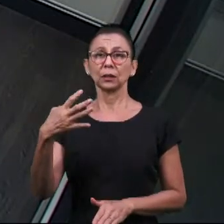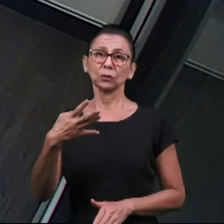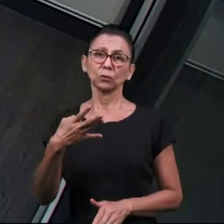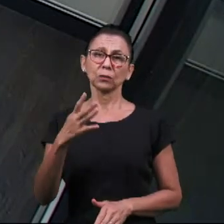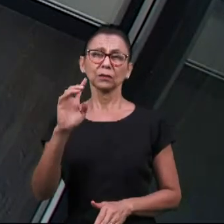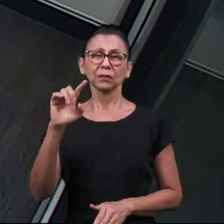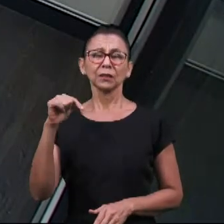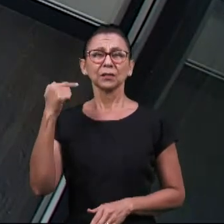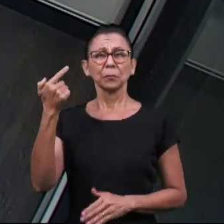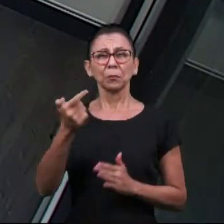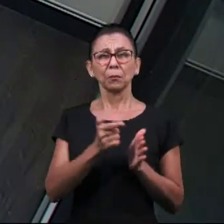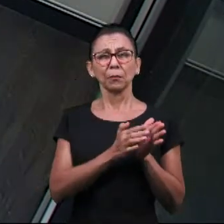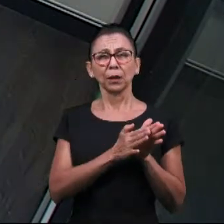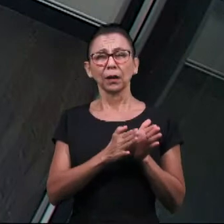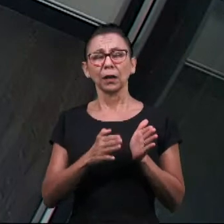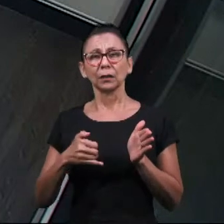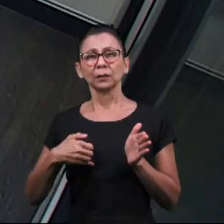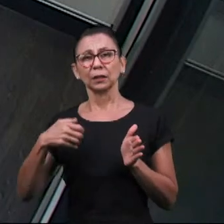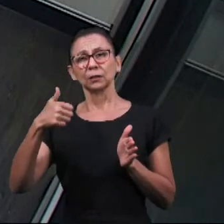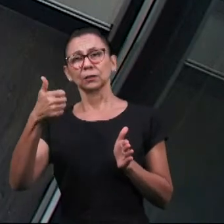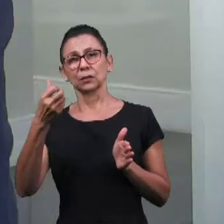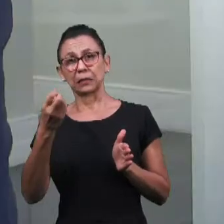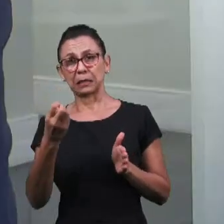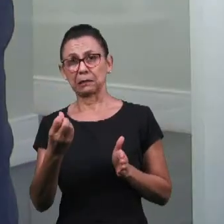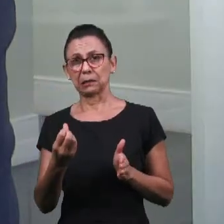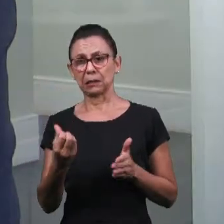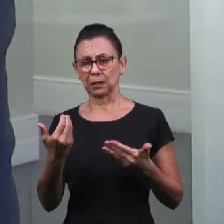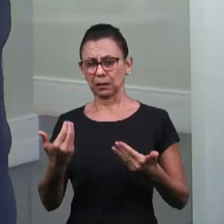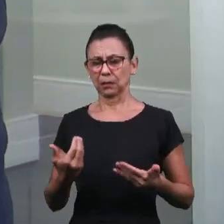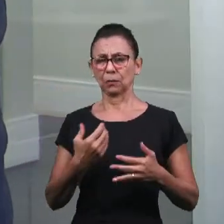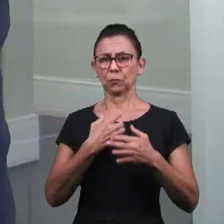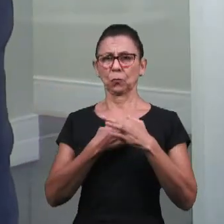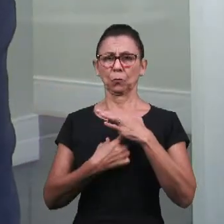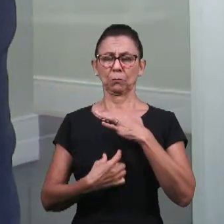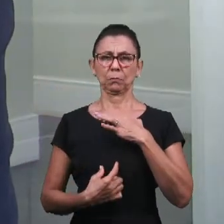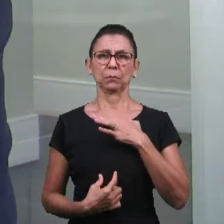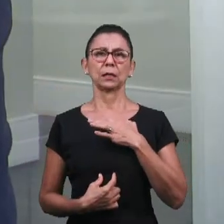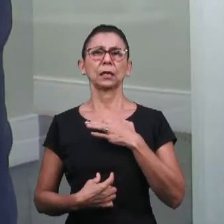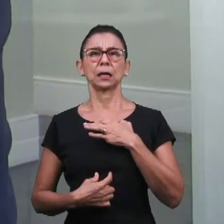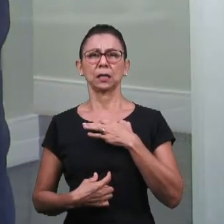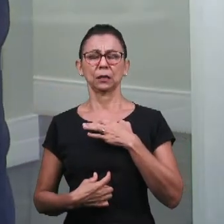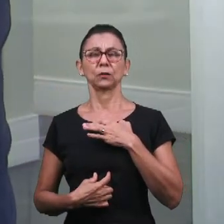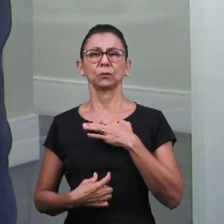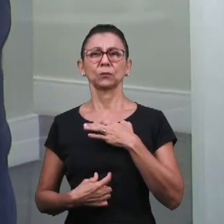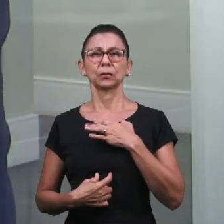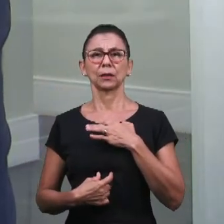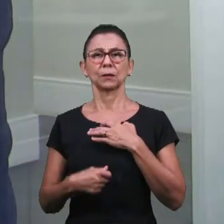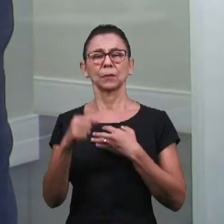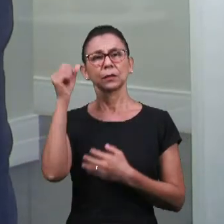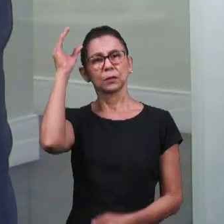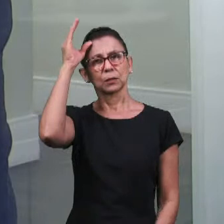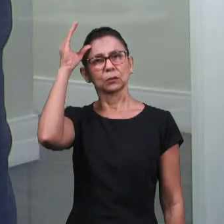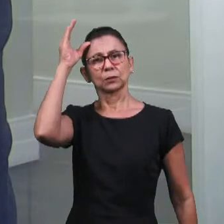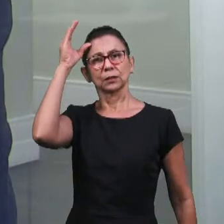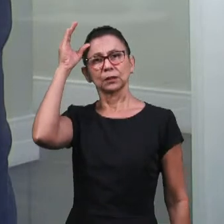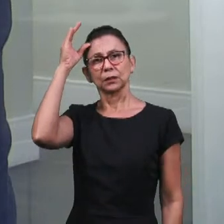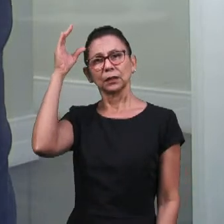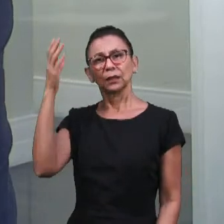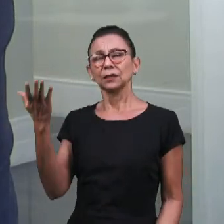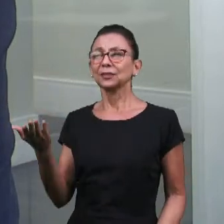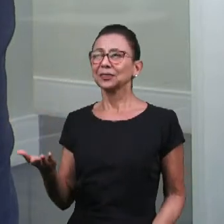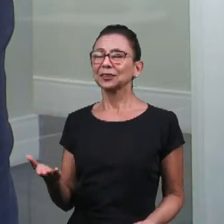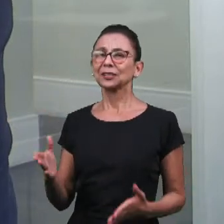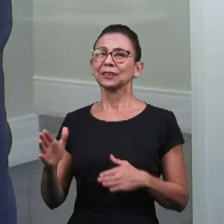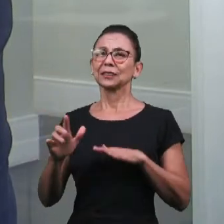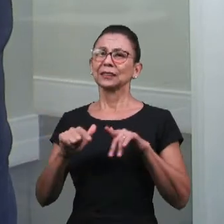anos já eu me tornei um obreiro já, né? Mais consciente, e graças a Deus trabalhei com